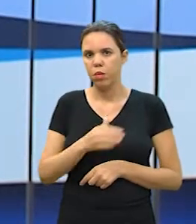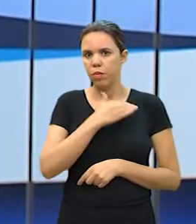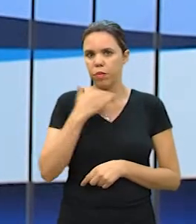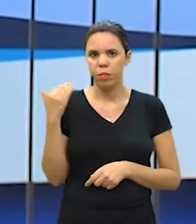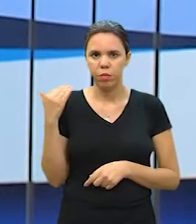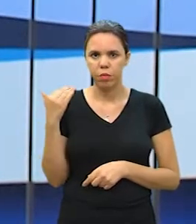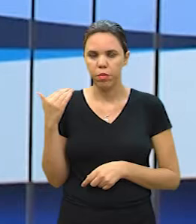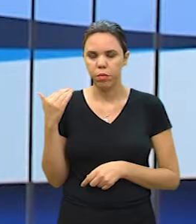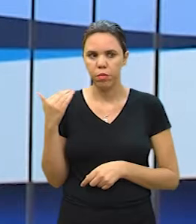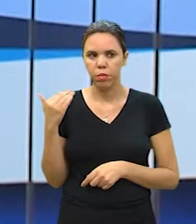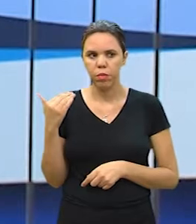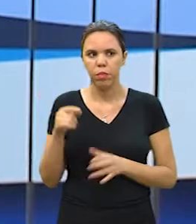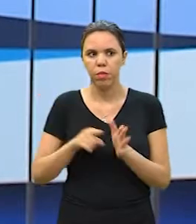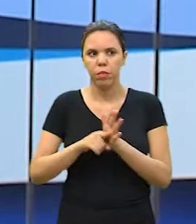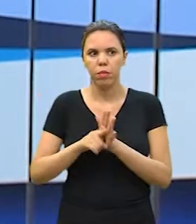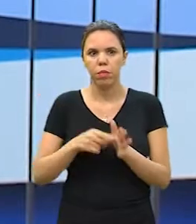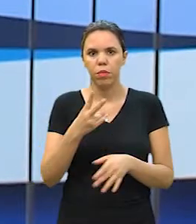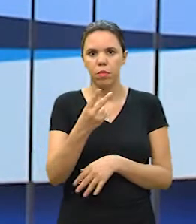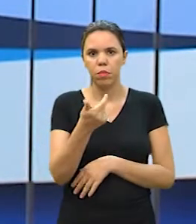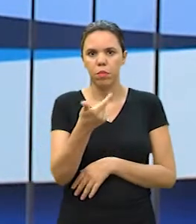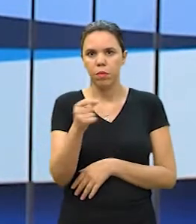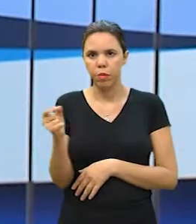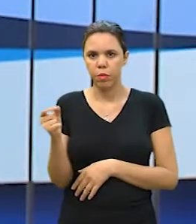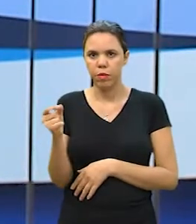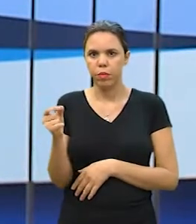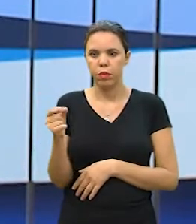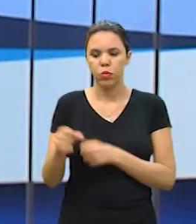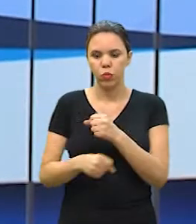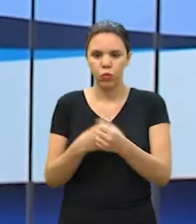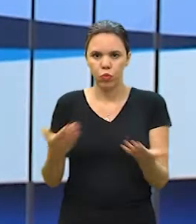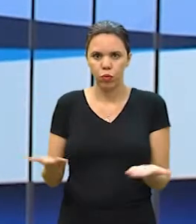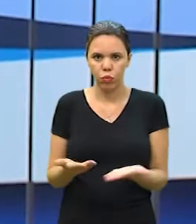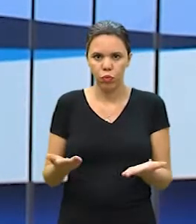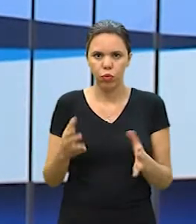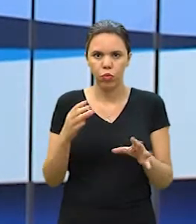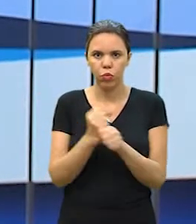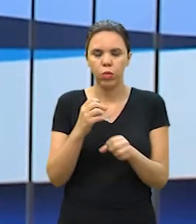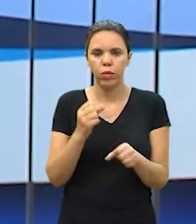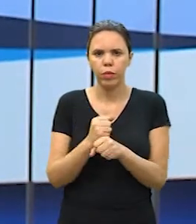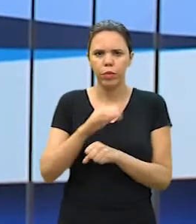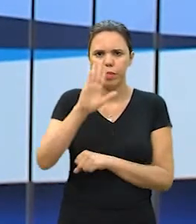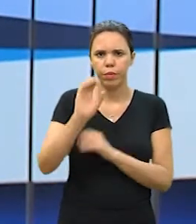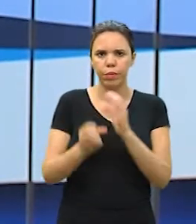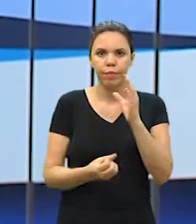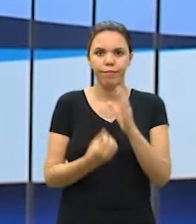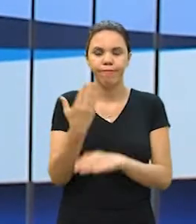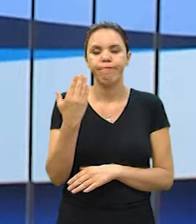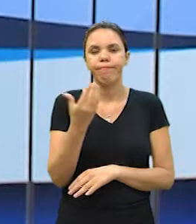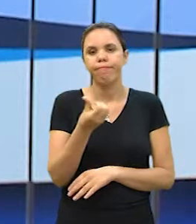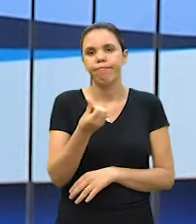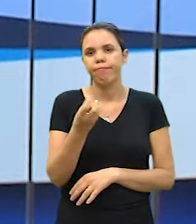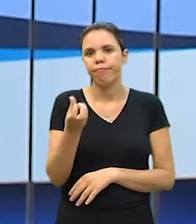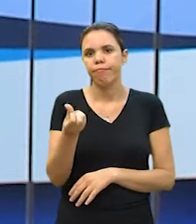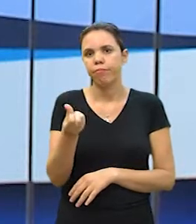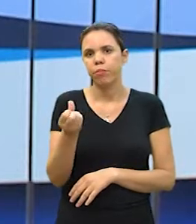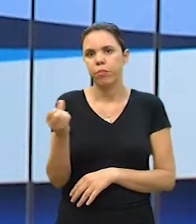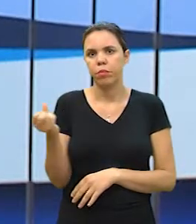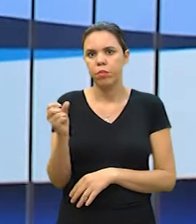684.996 óbitos estimados em 2020. Este ano, o cálculo é que vão ocorrer